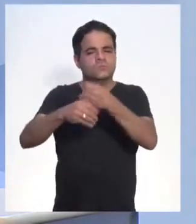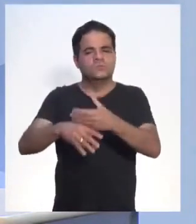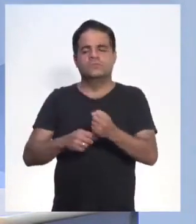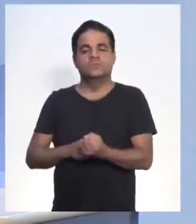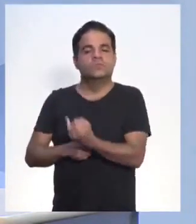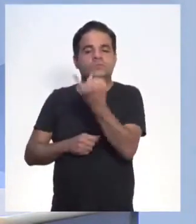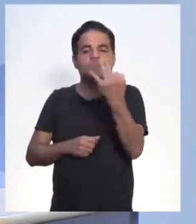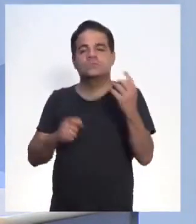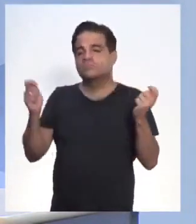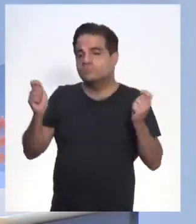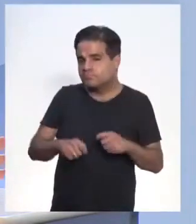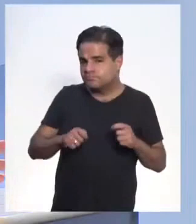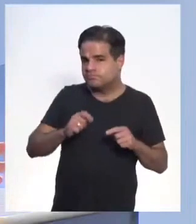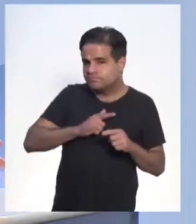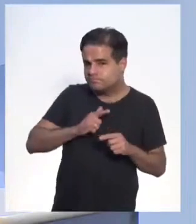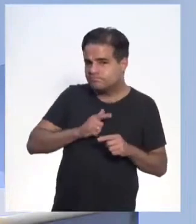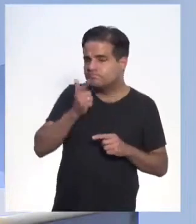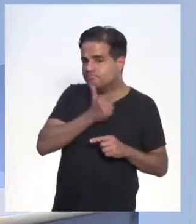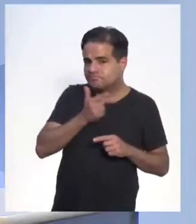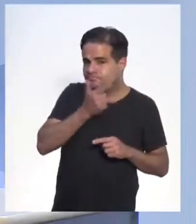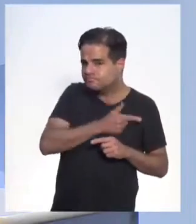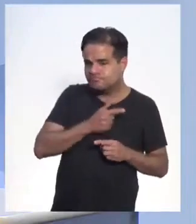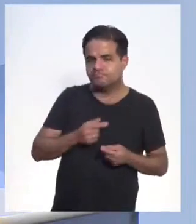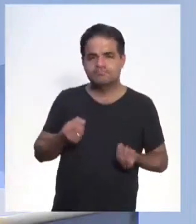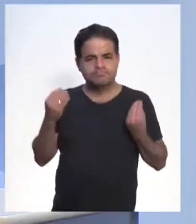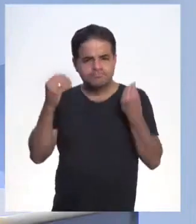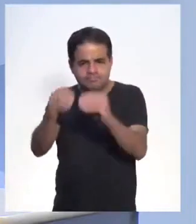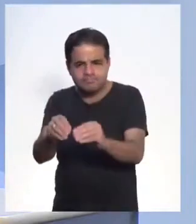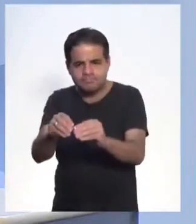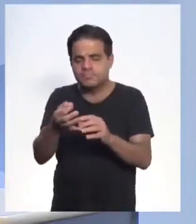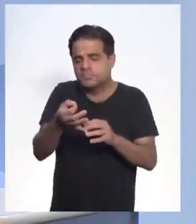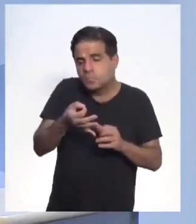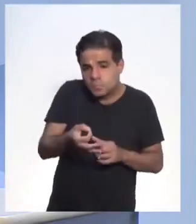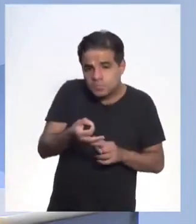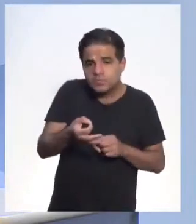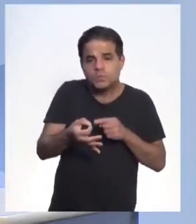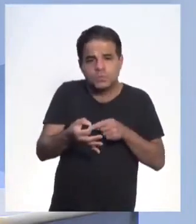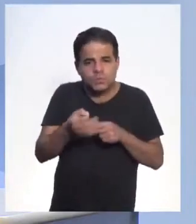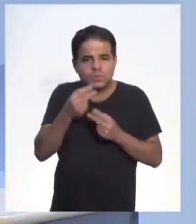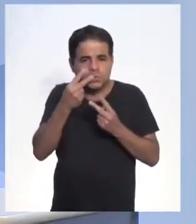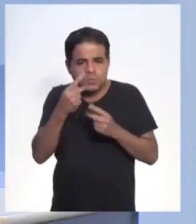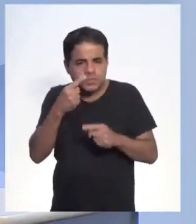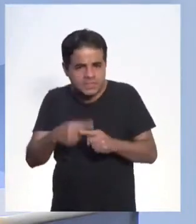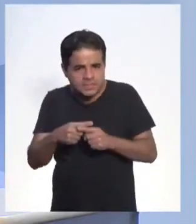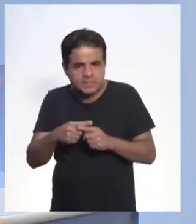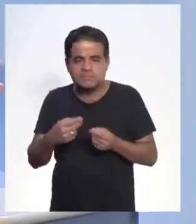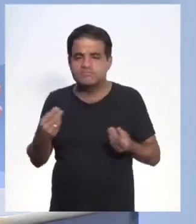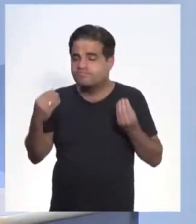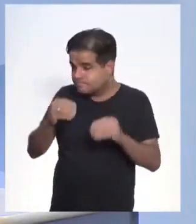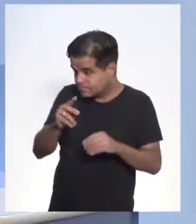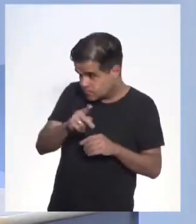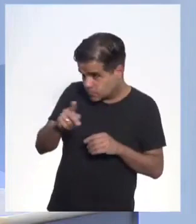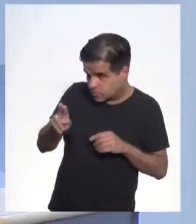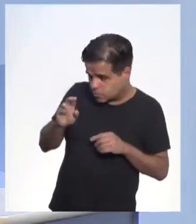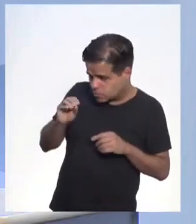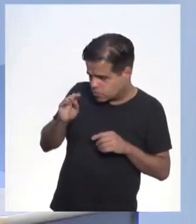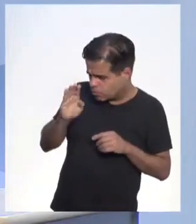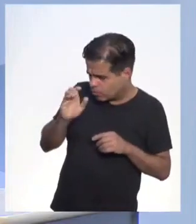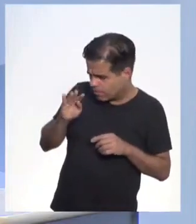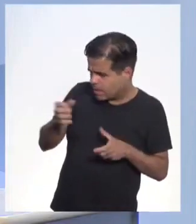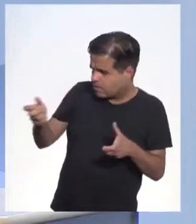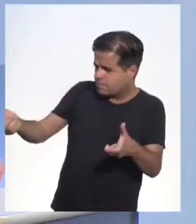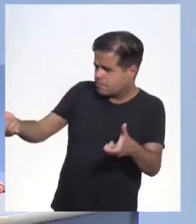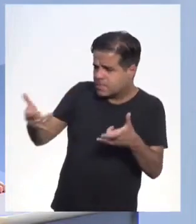quantas possibilidades vocês obtiveram no lançamento desta moeda 2 vezes? Professora Roberta, me conta